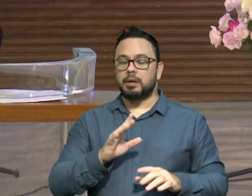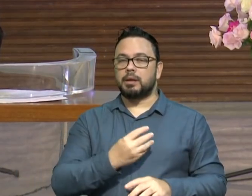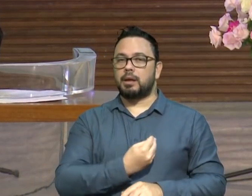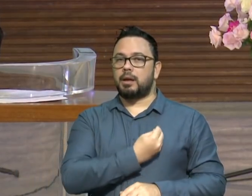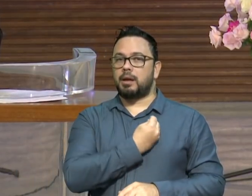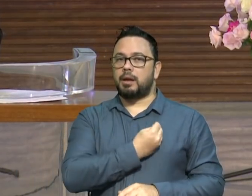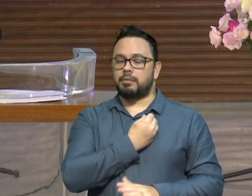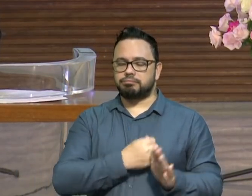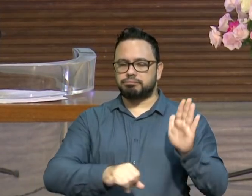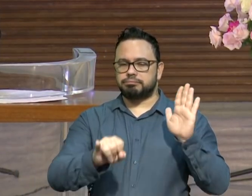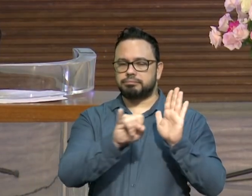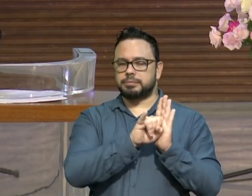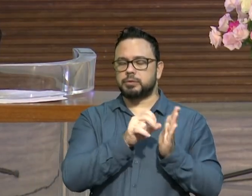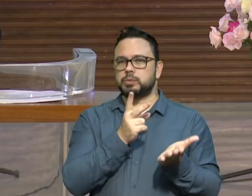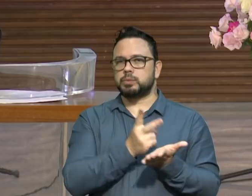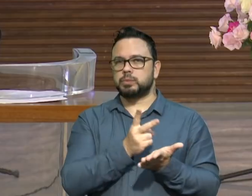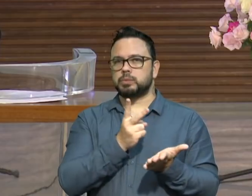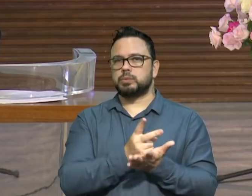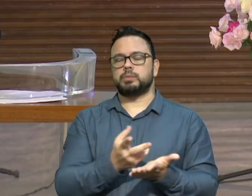identidade